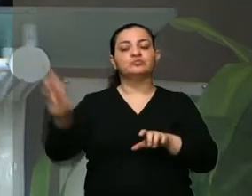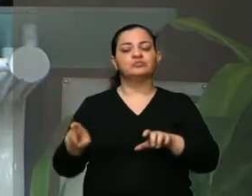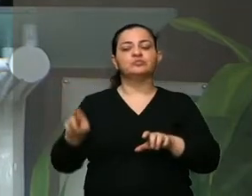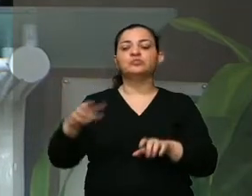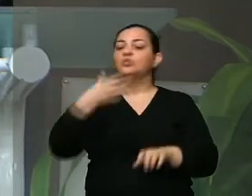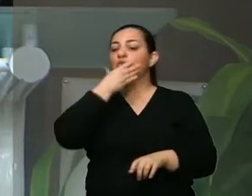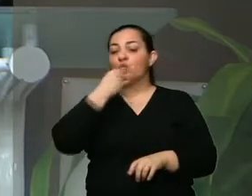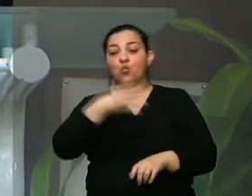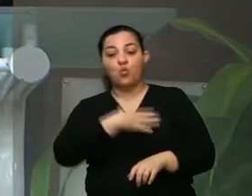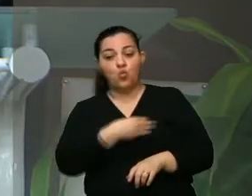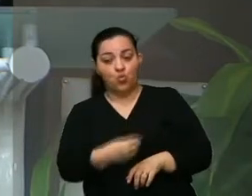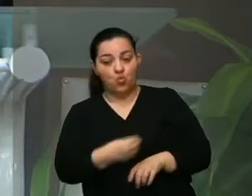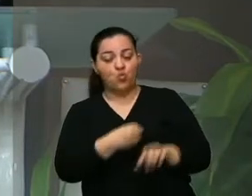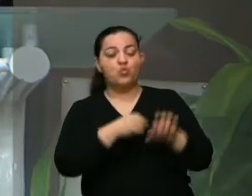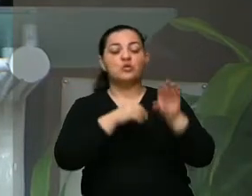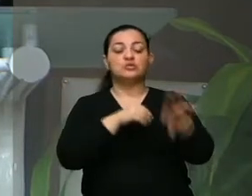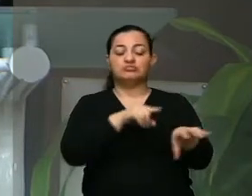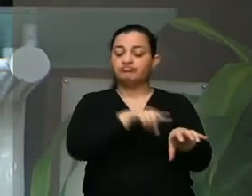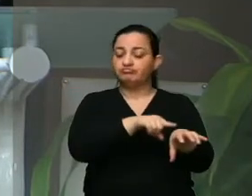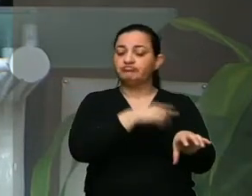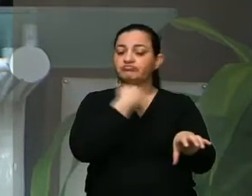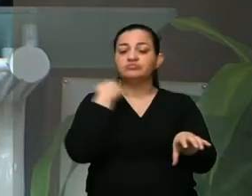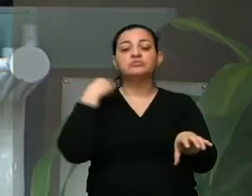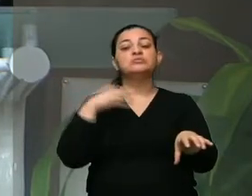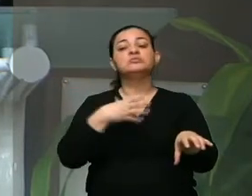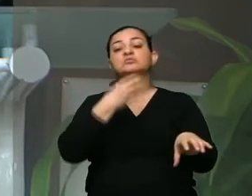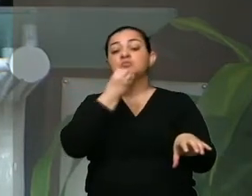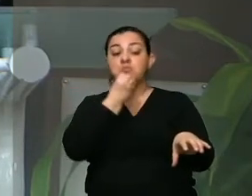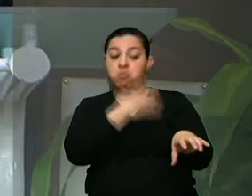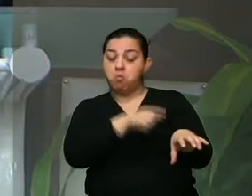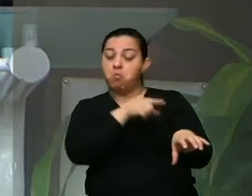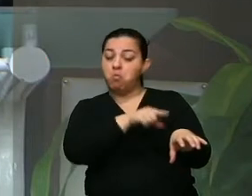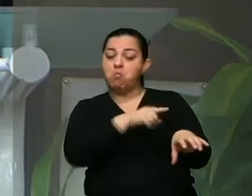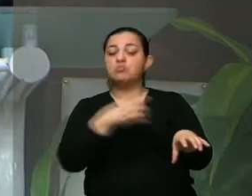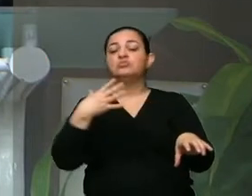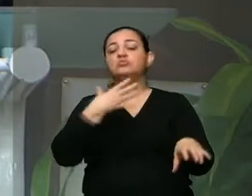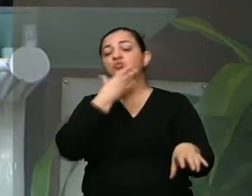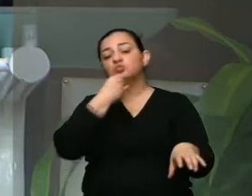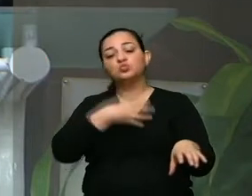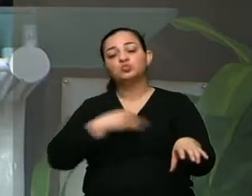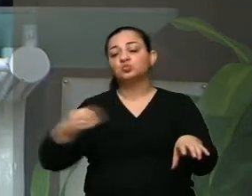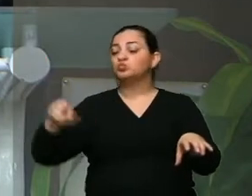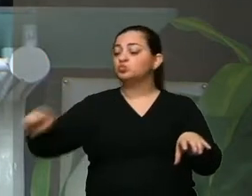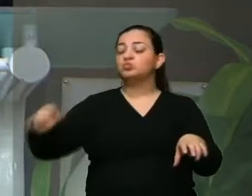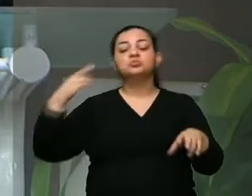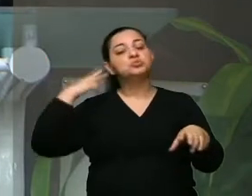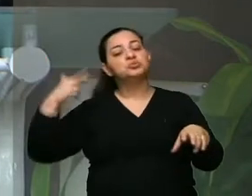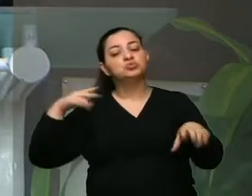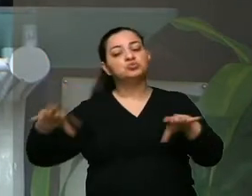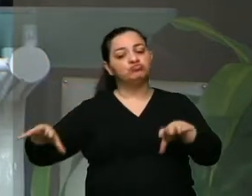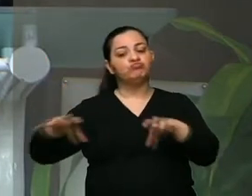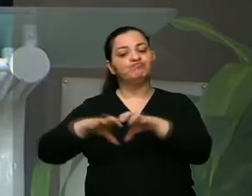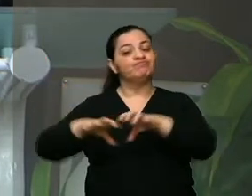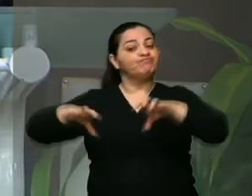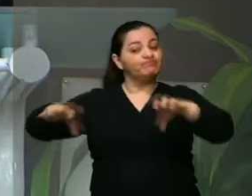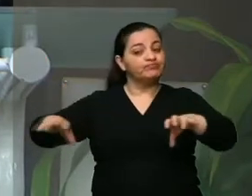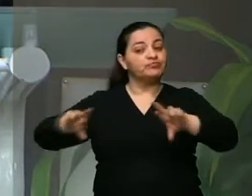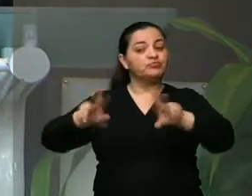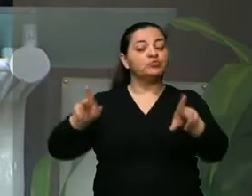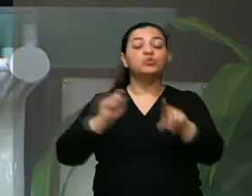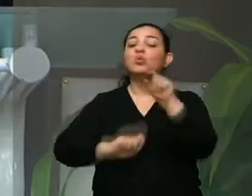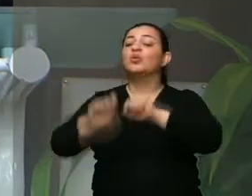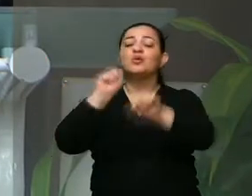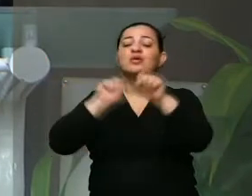filho e um bom filho para nós receber a adoção que que a adoção